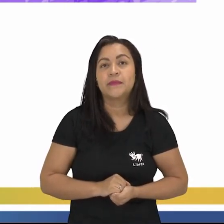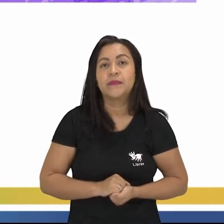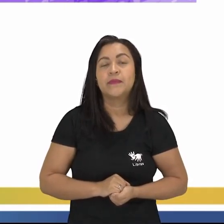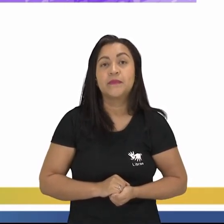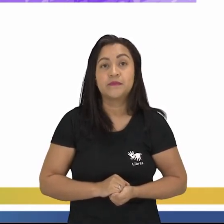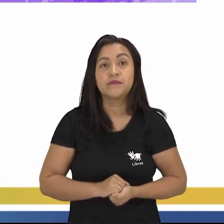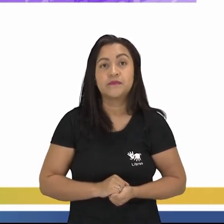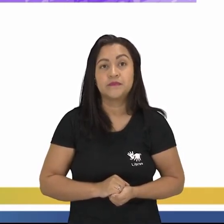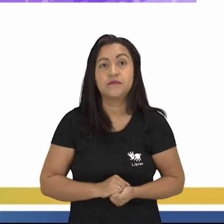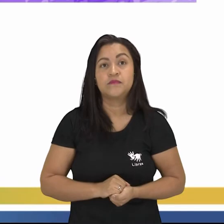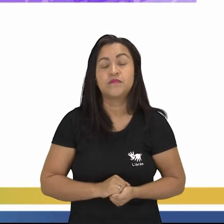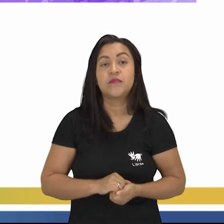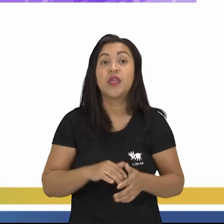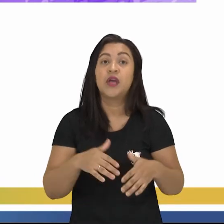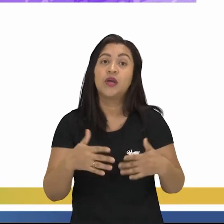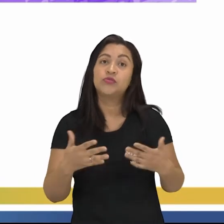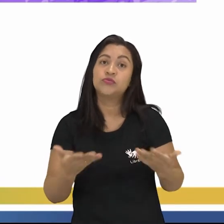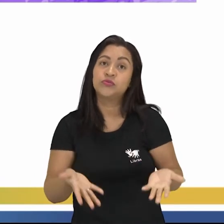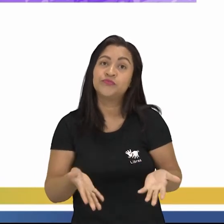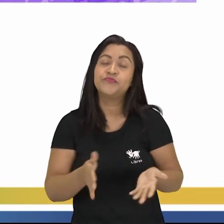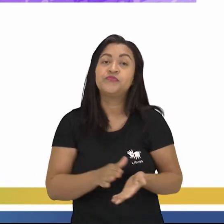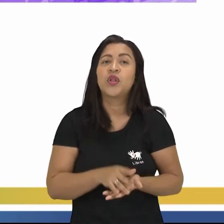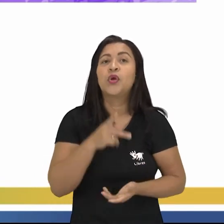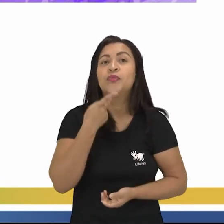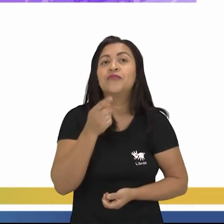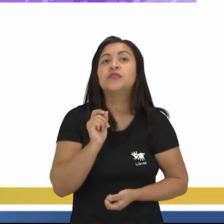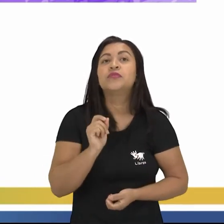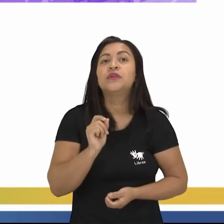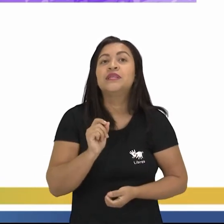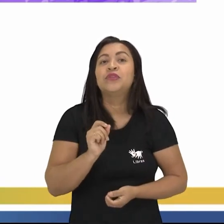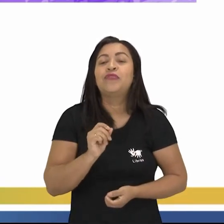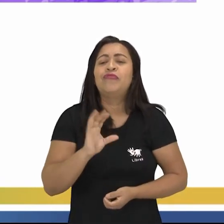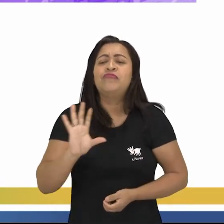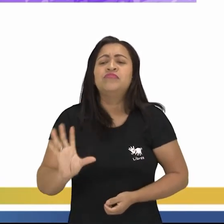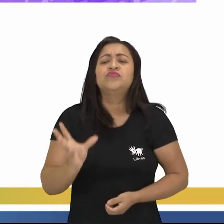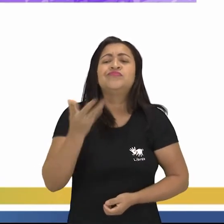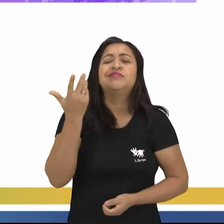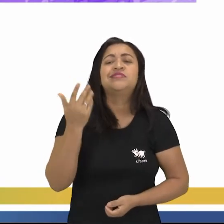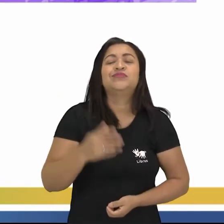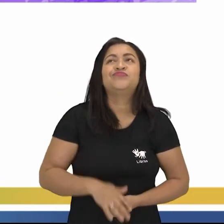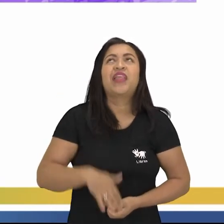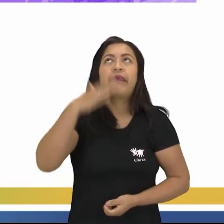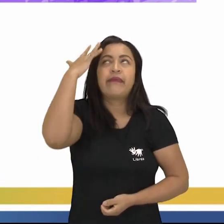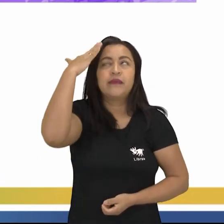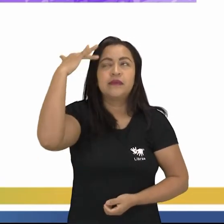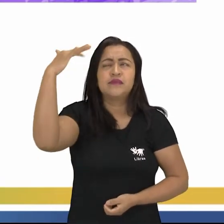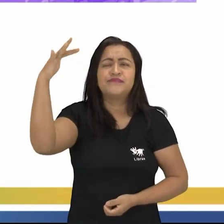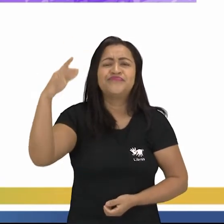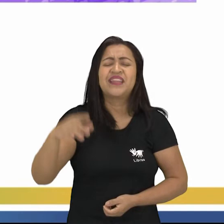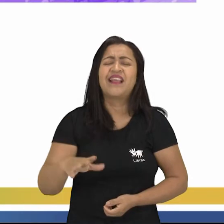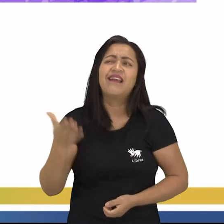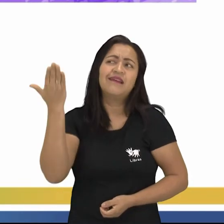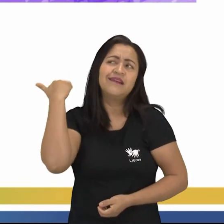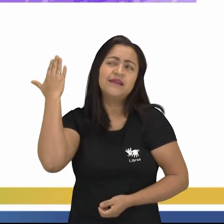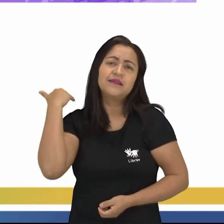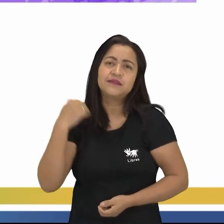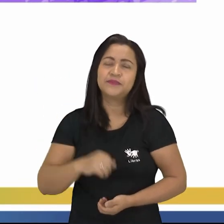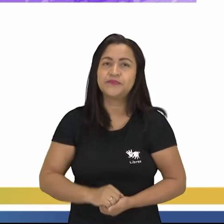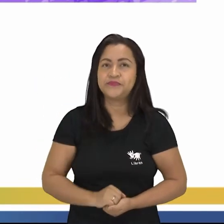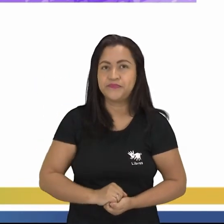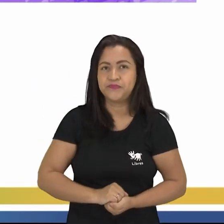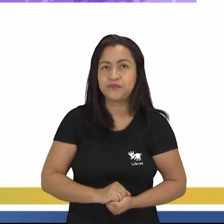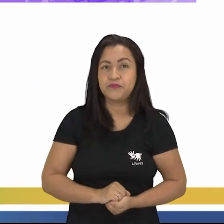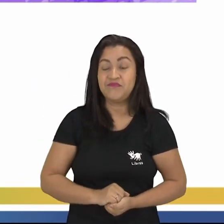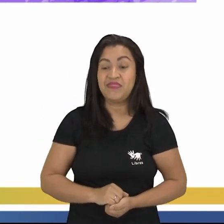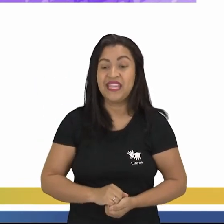the exam. Então, aqui agora eu estou falando de uma situação irreal, imaginária, lá no passado. Se a segunda eu